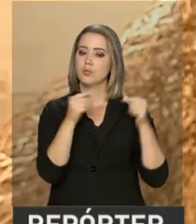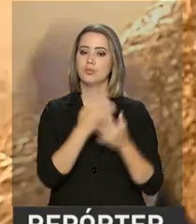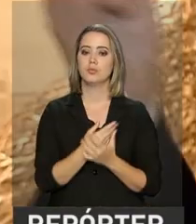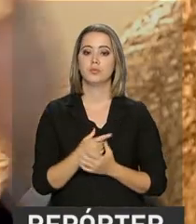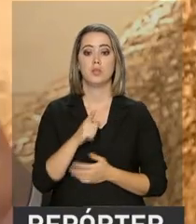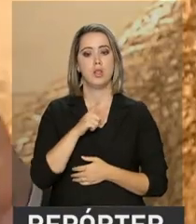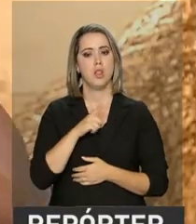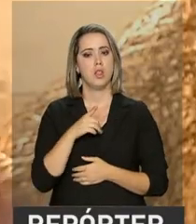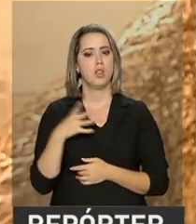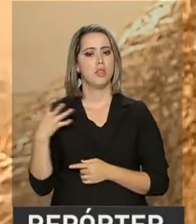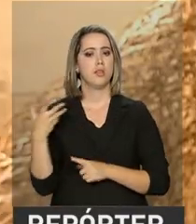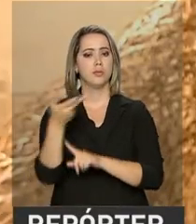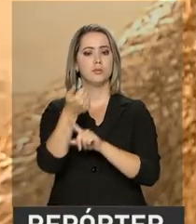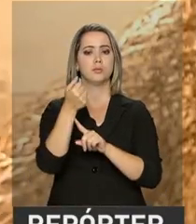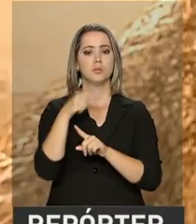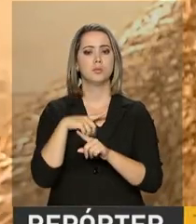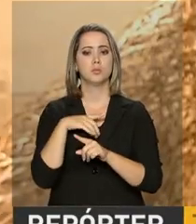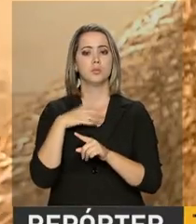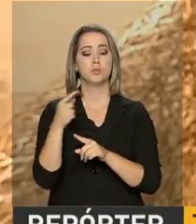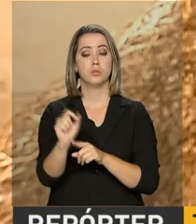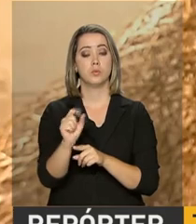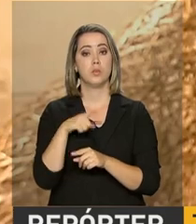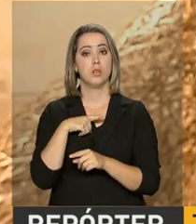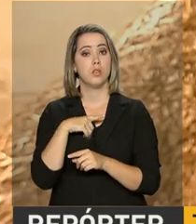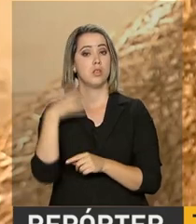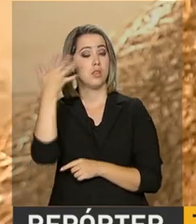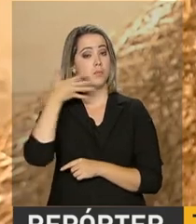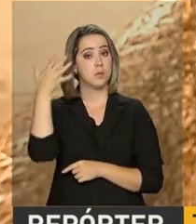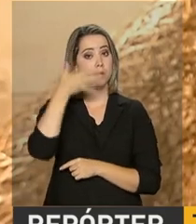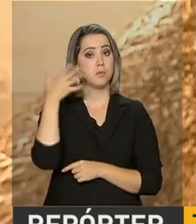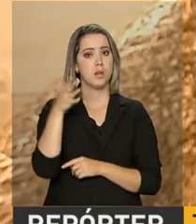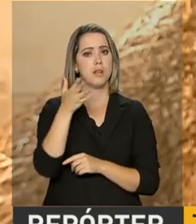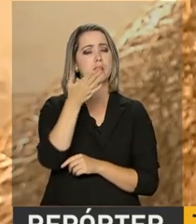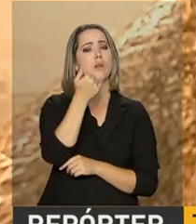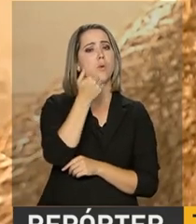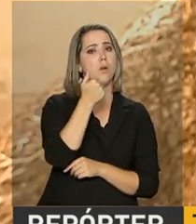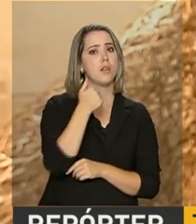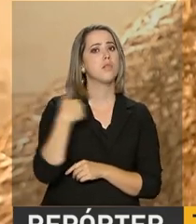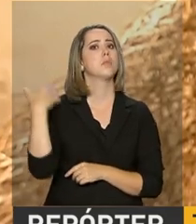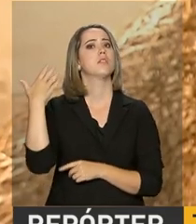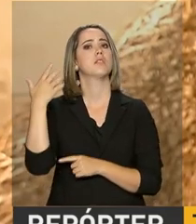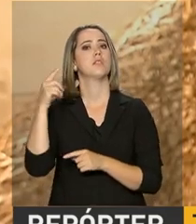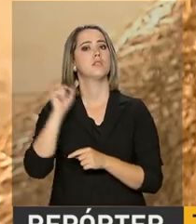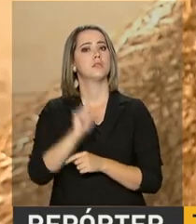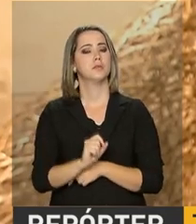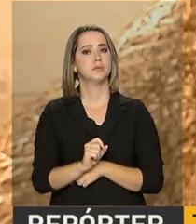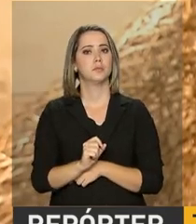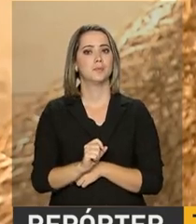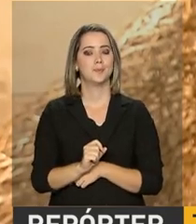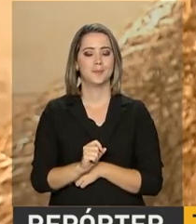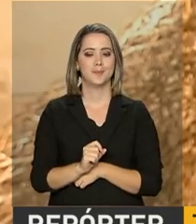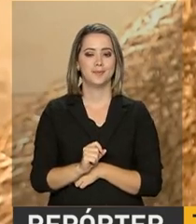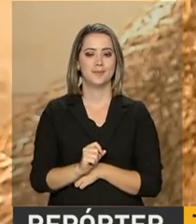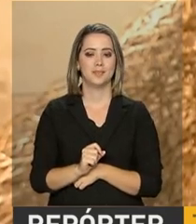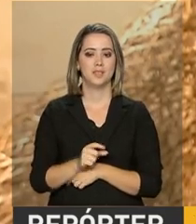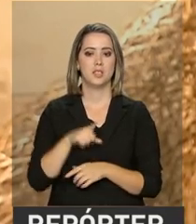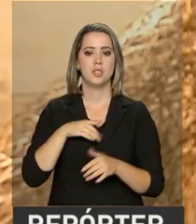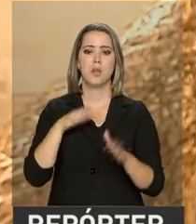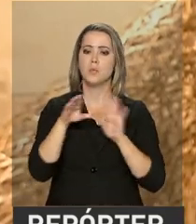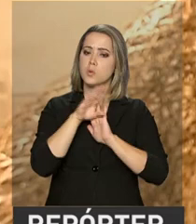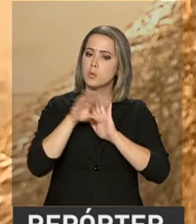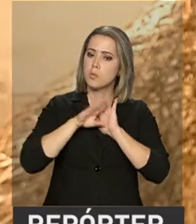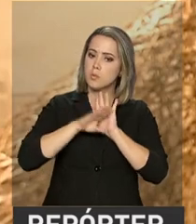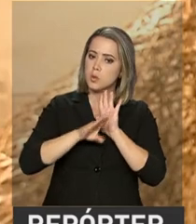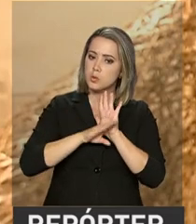arte temos culinária temos palestras temos seminários temos projetos